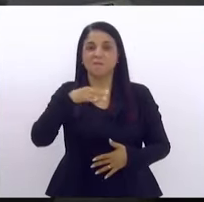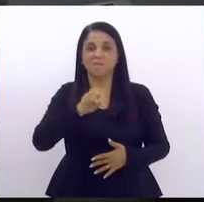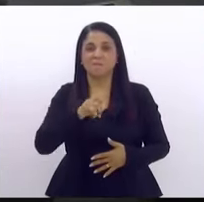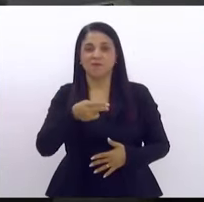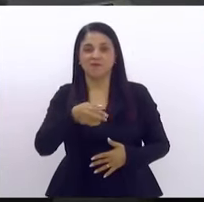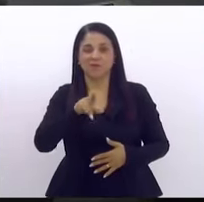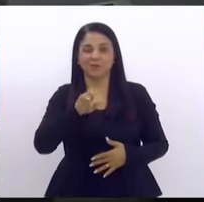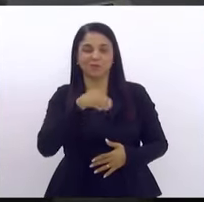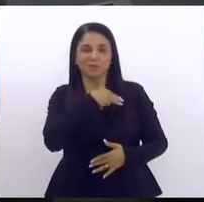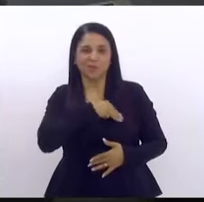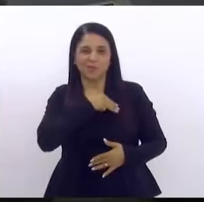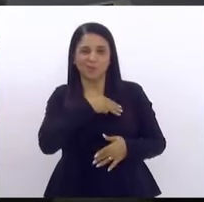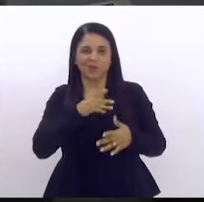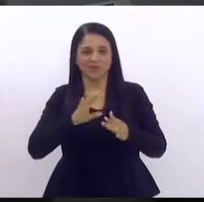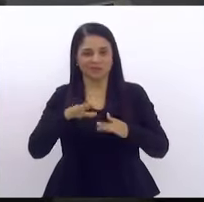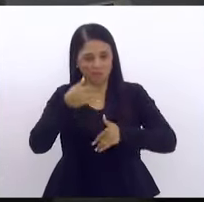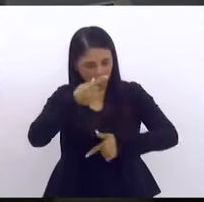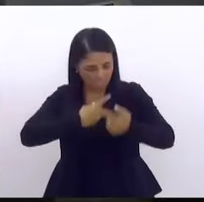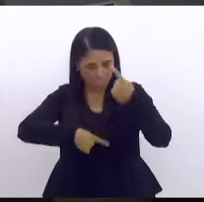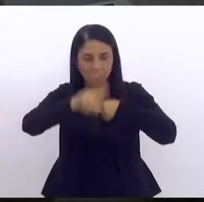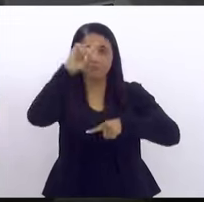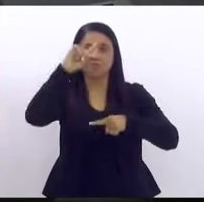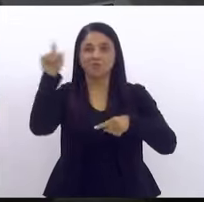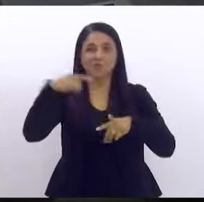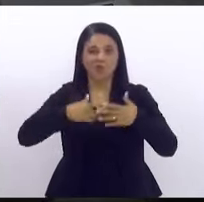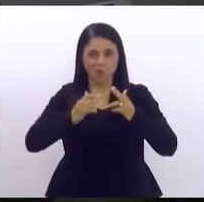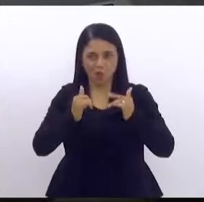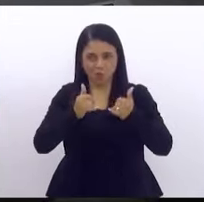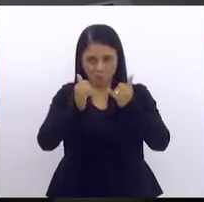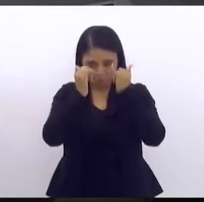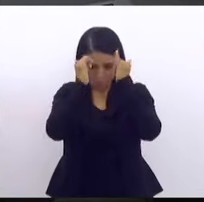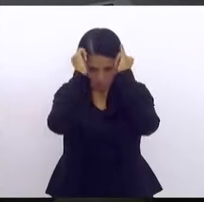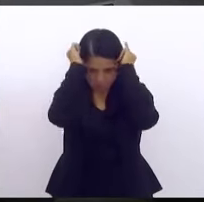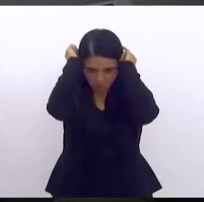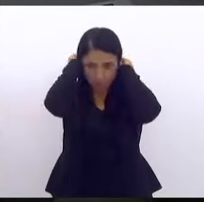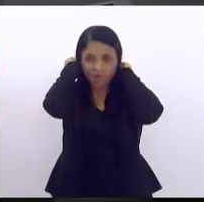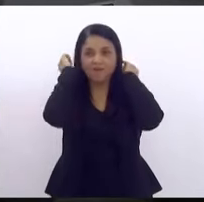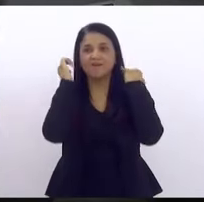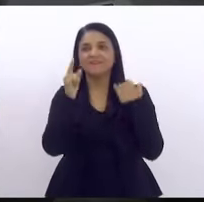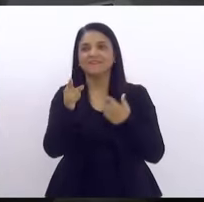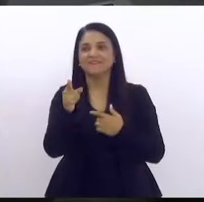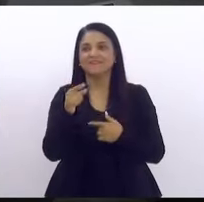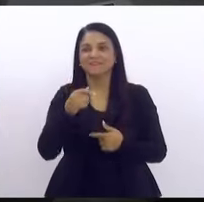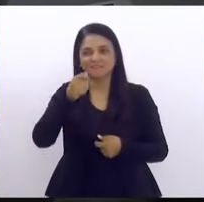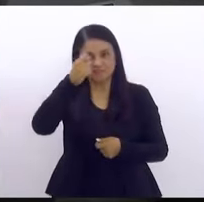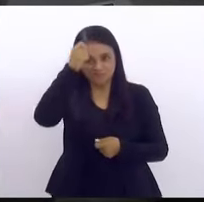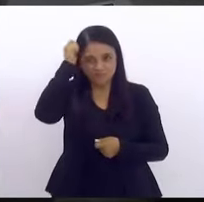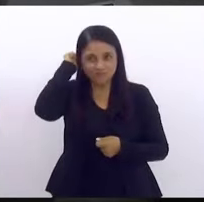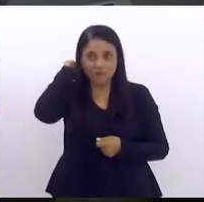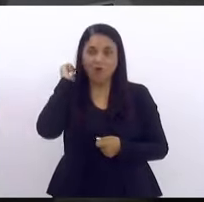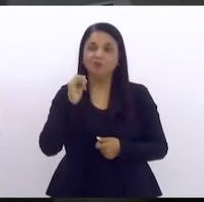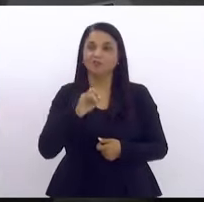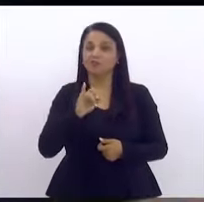Flávio, podemos? Presidente, esse corte tem um nome. Qual é o nome desse corte? Depois a Amorim falou que tem um nome, imperador.